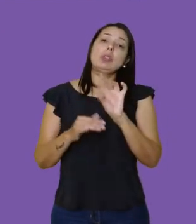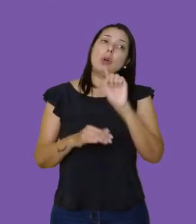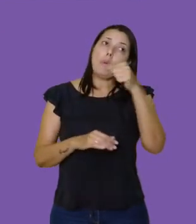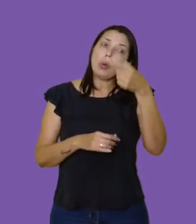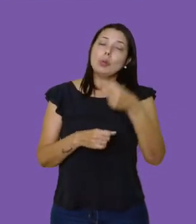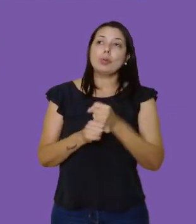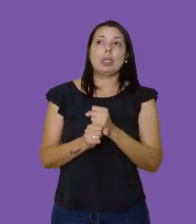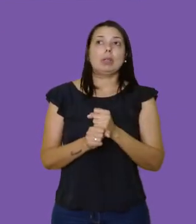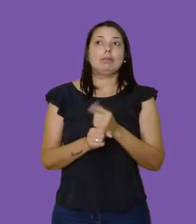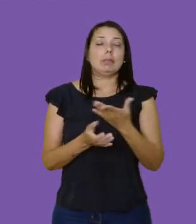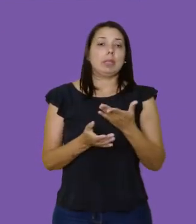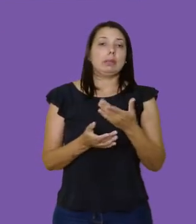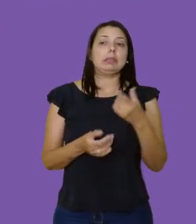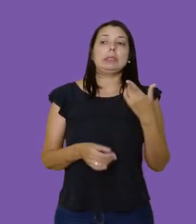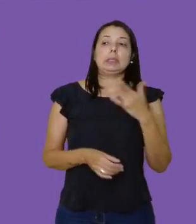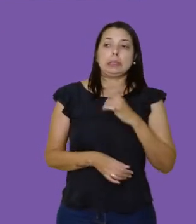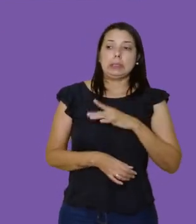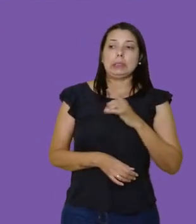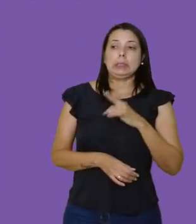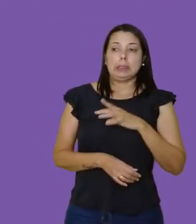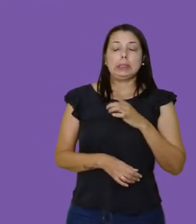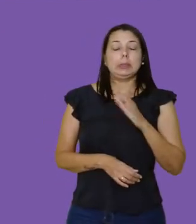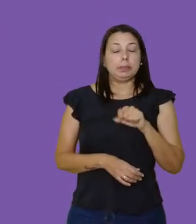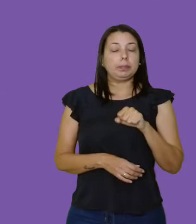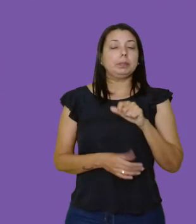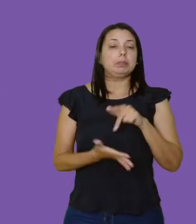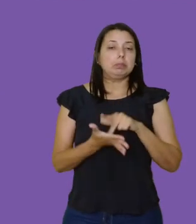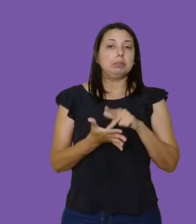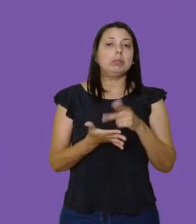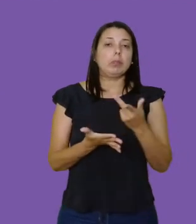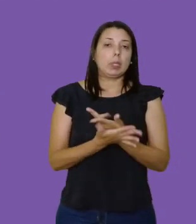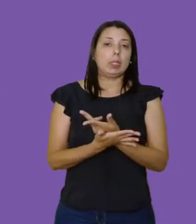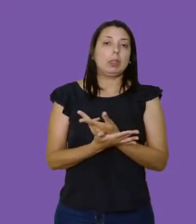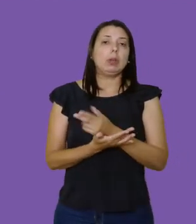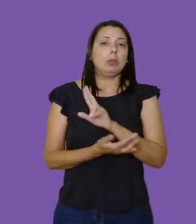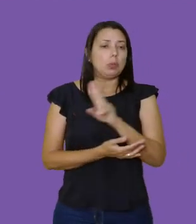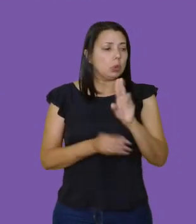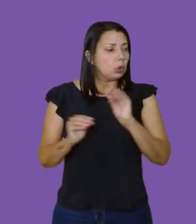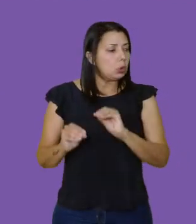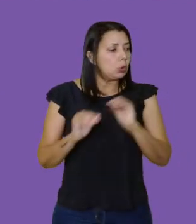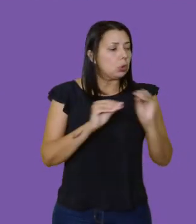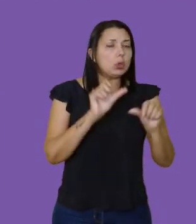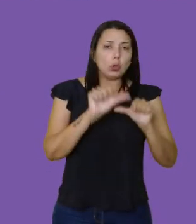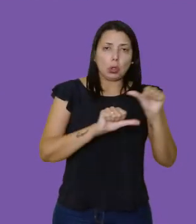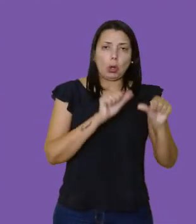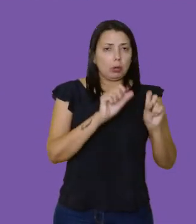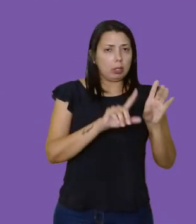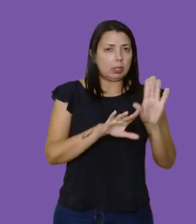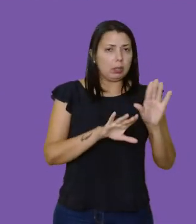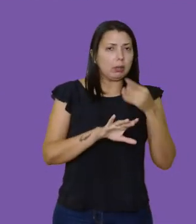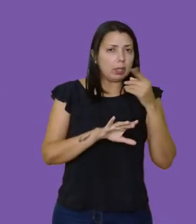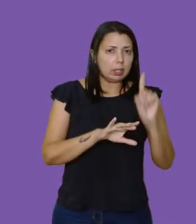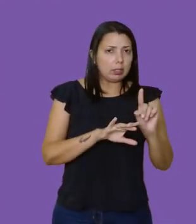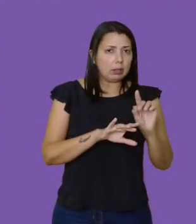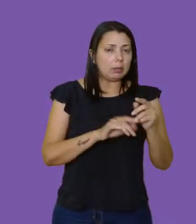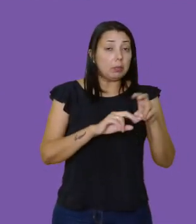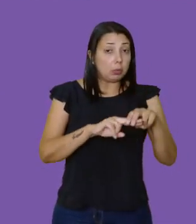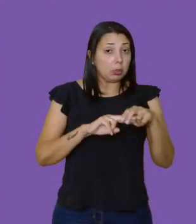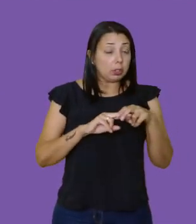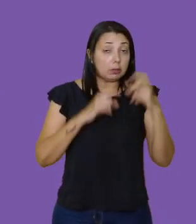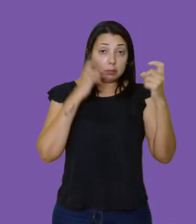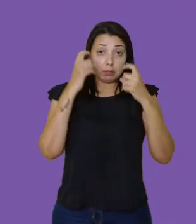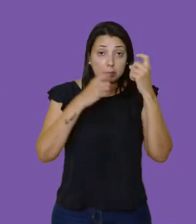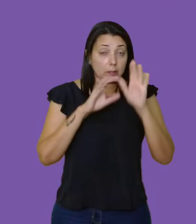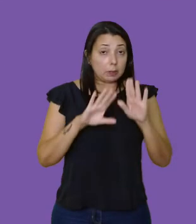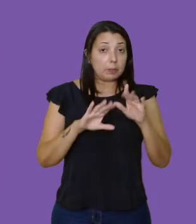vem. Então, assim, é uma temeridade o que está acontecendo. Quer mudar o nome? Muda o nome. Não é disso que nós estamos, não é com isso que nós estamos